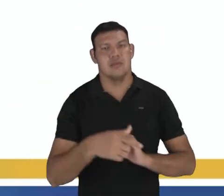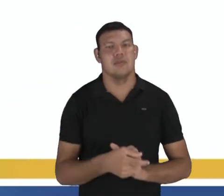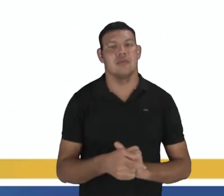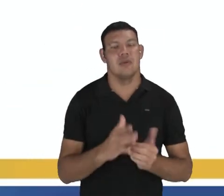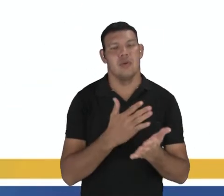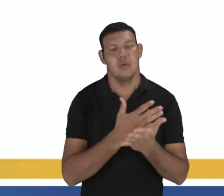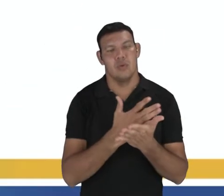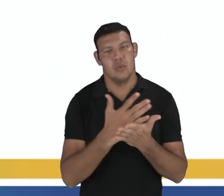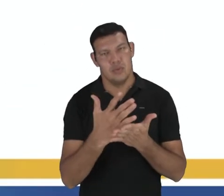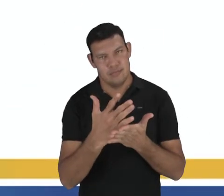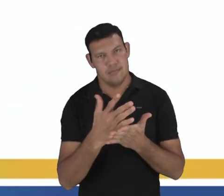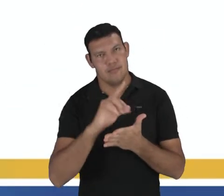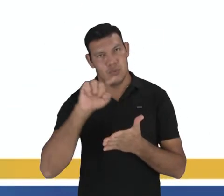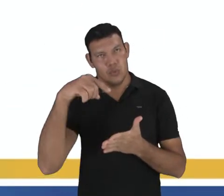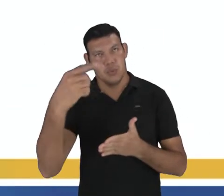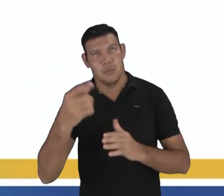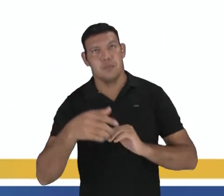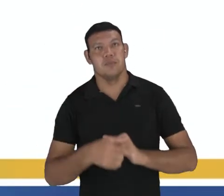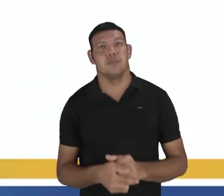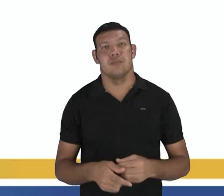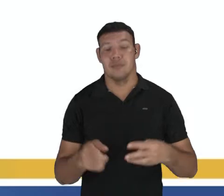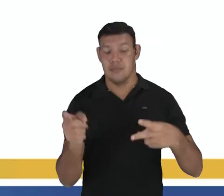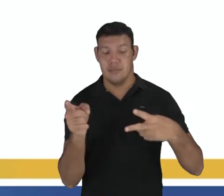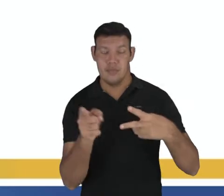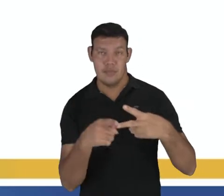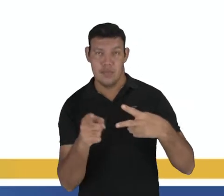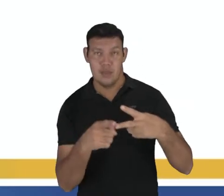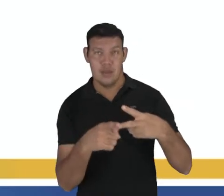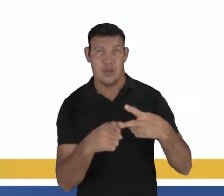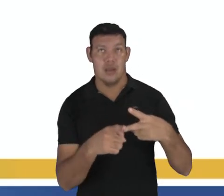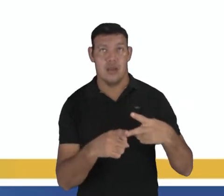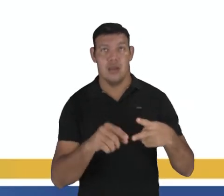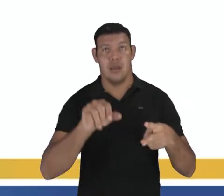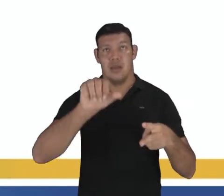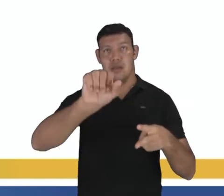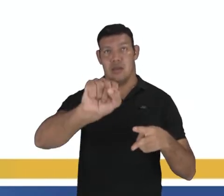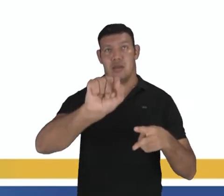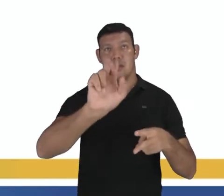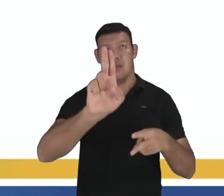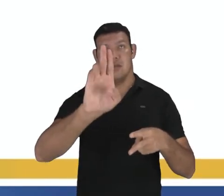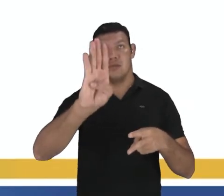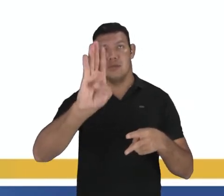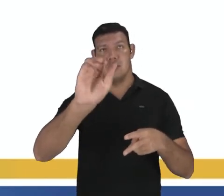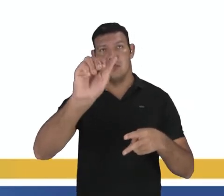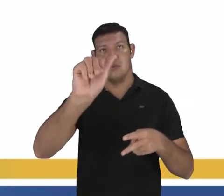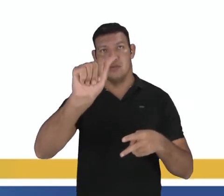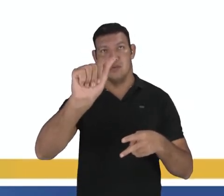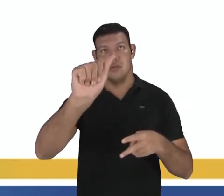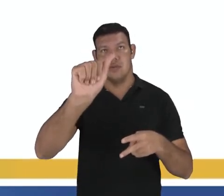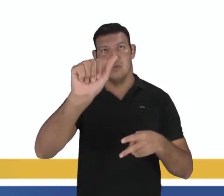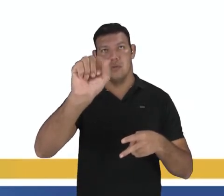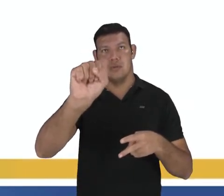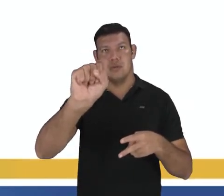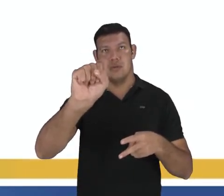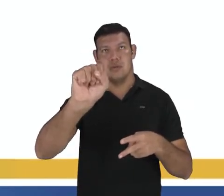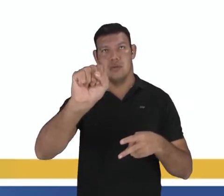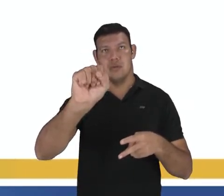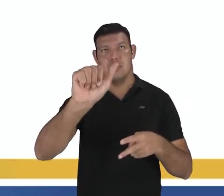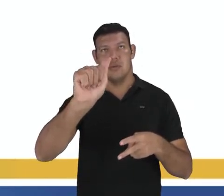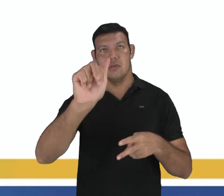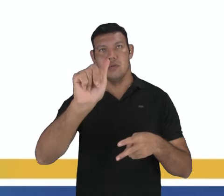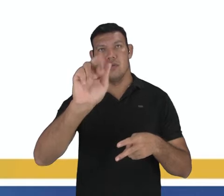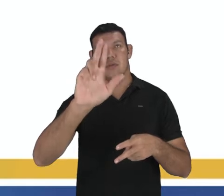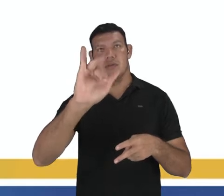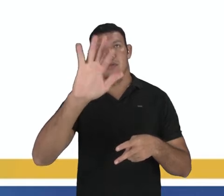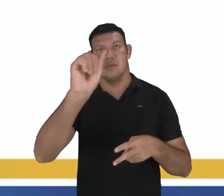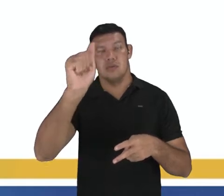parte da África, tá? E aí a gente tem, né, a África subsaariana, né, que corresponde ao território africano